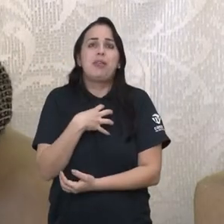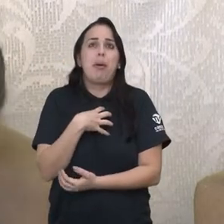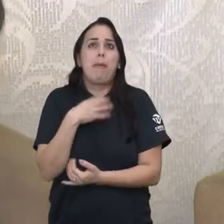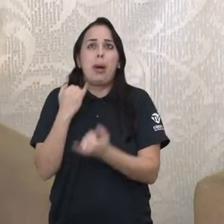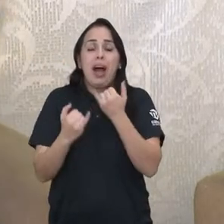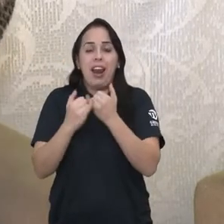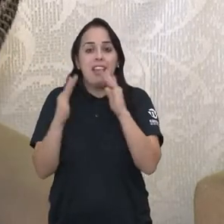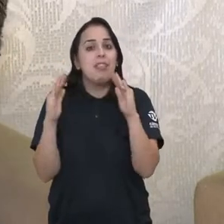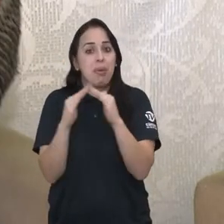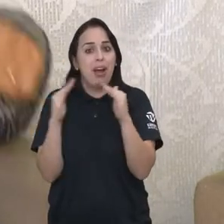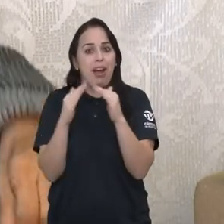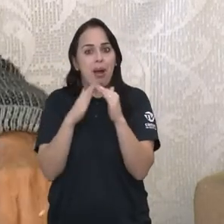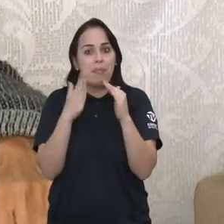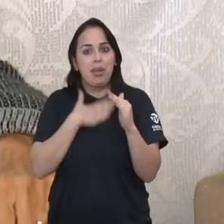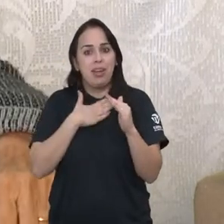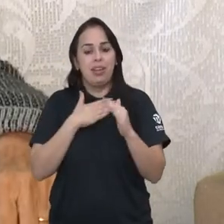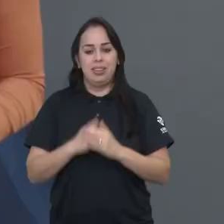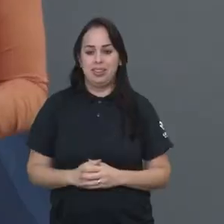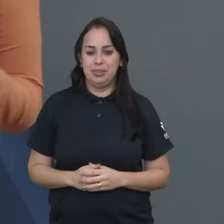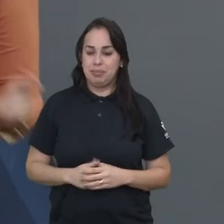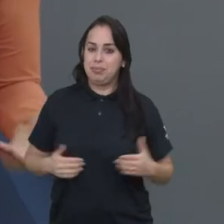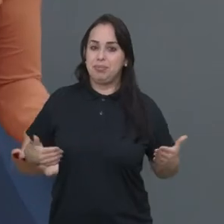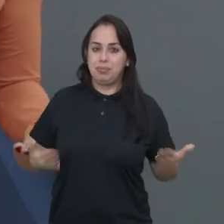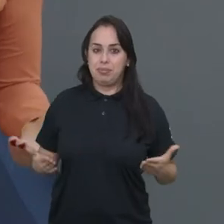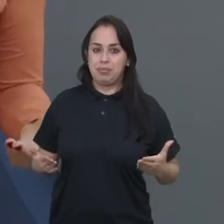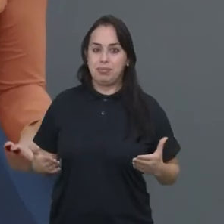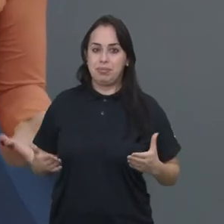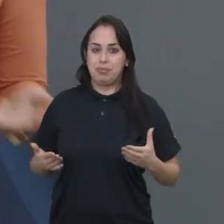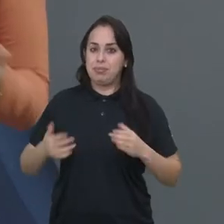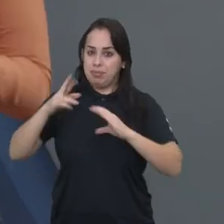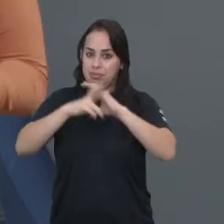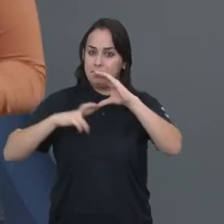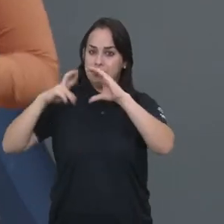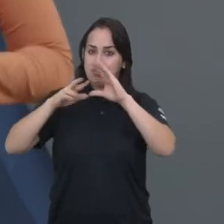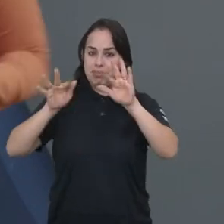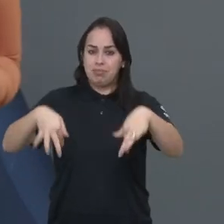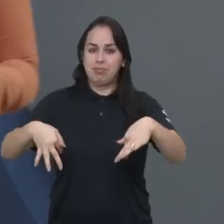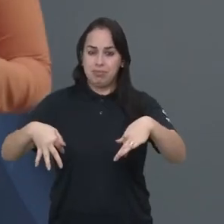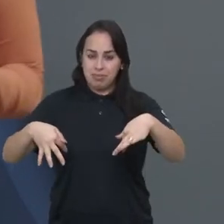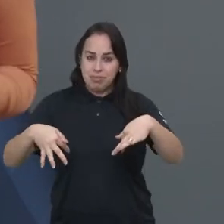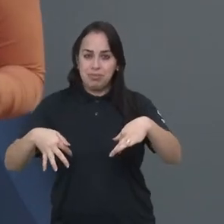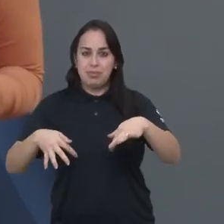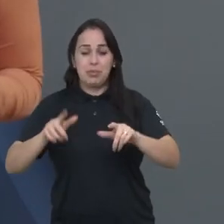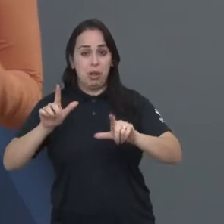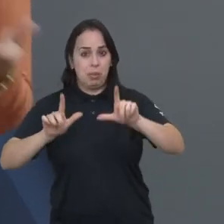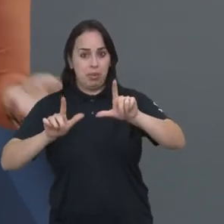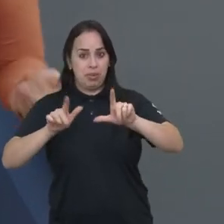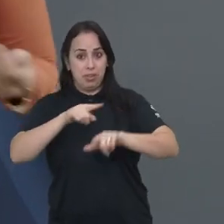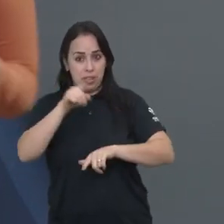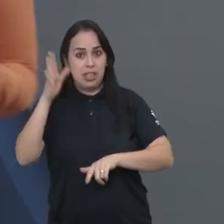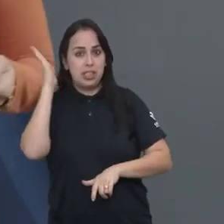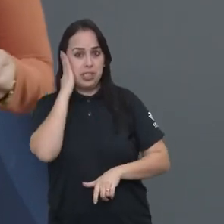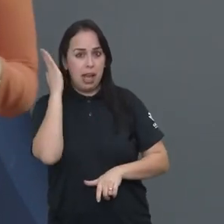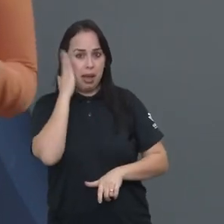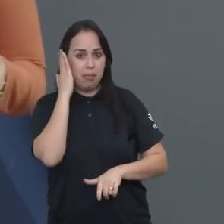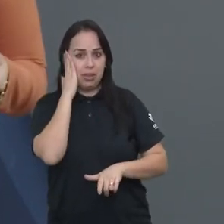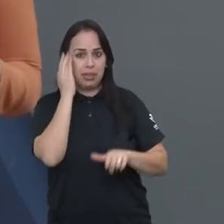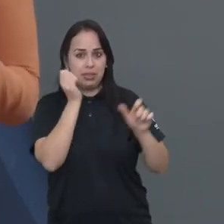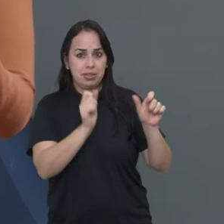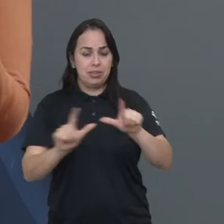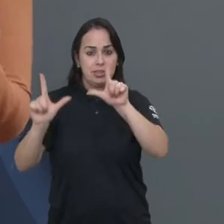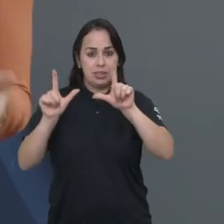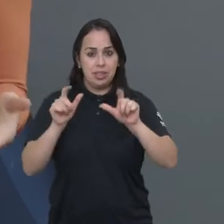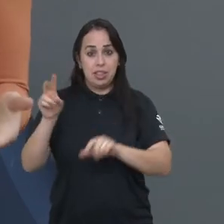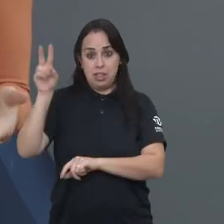em casa como estivesse aqui e o câmara fiscaliza fica por aqui o programa você só sabem são